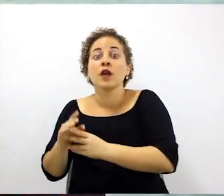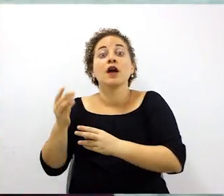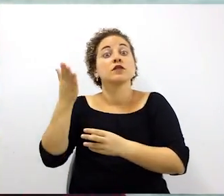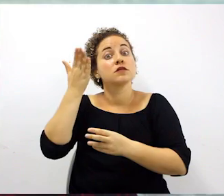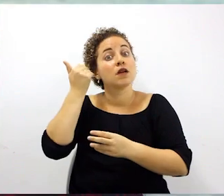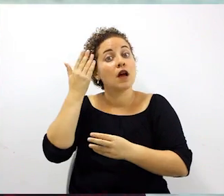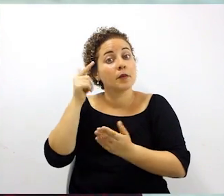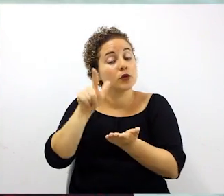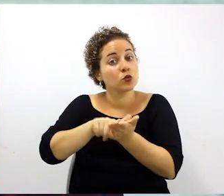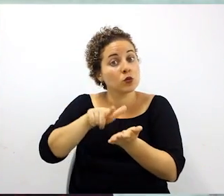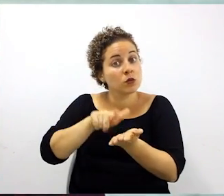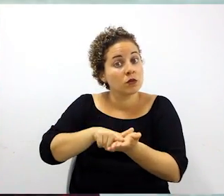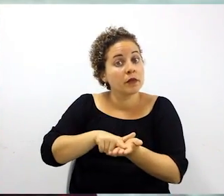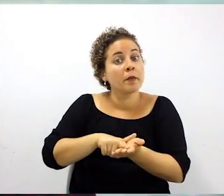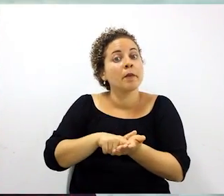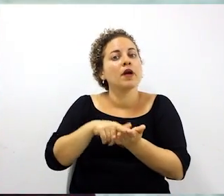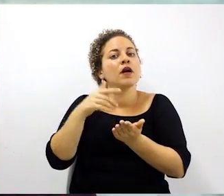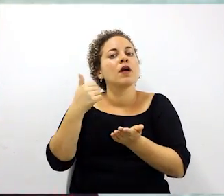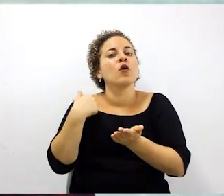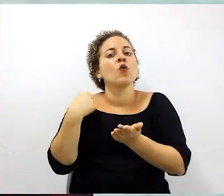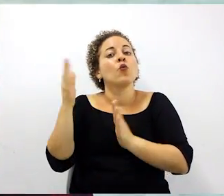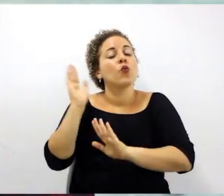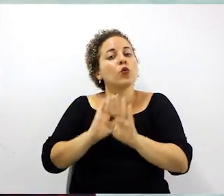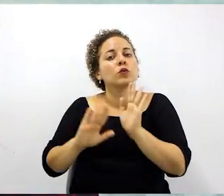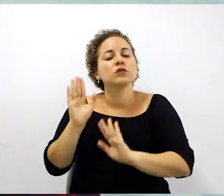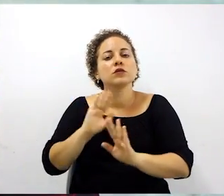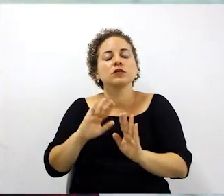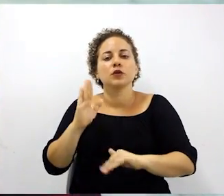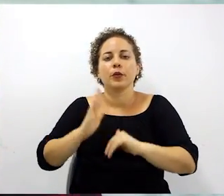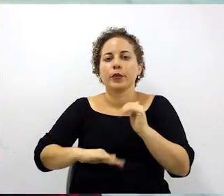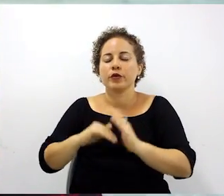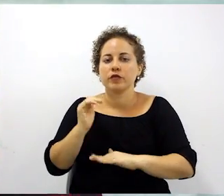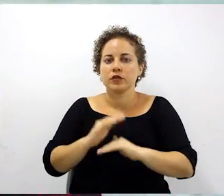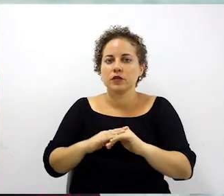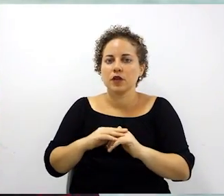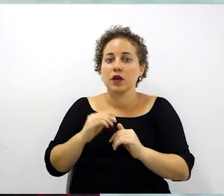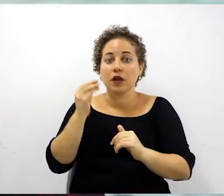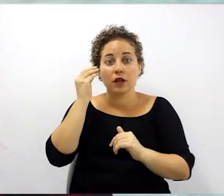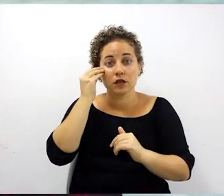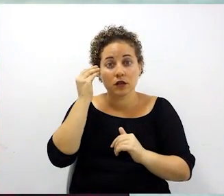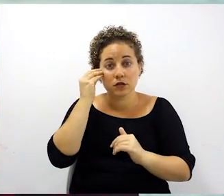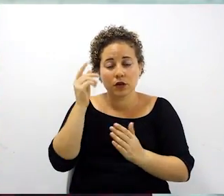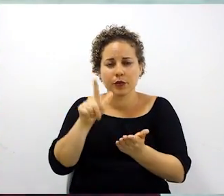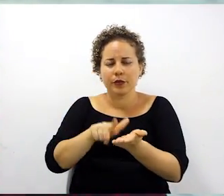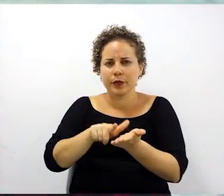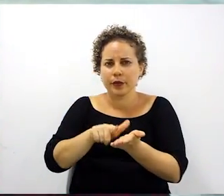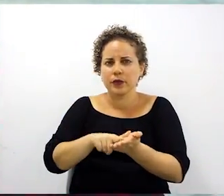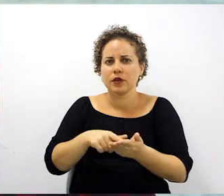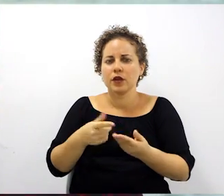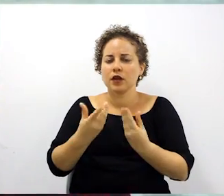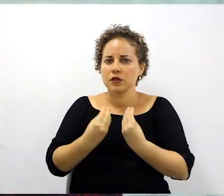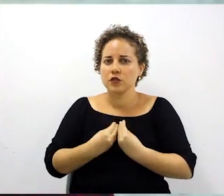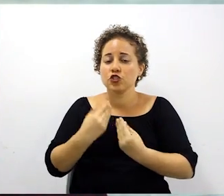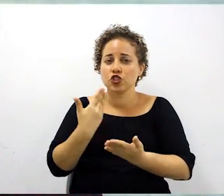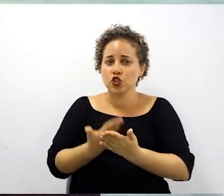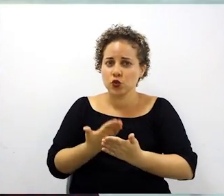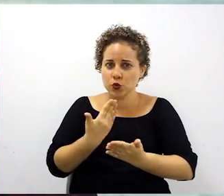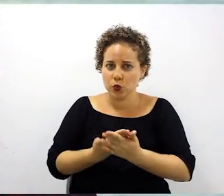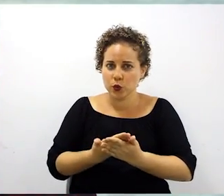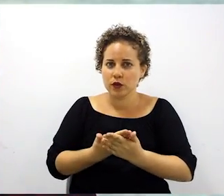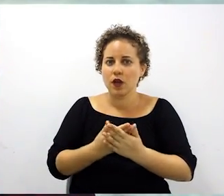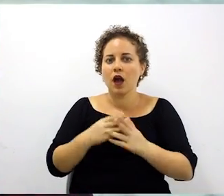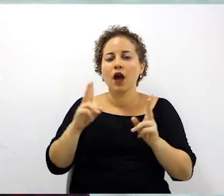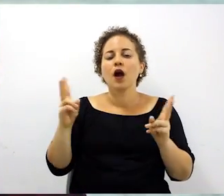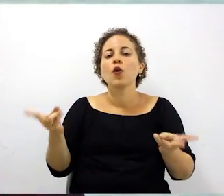de carga, os cuidados que se deve ter, e o profissional de segurança deve estar com essa documentação, estudar quais são